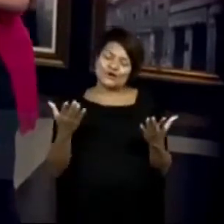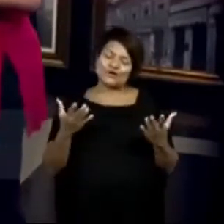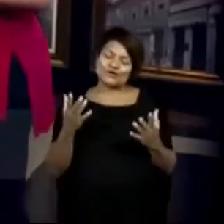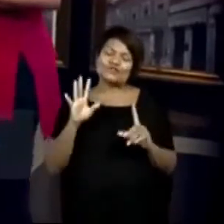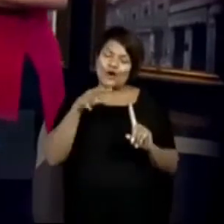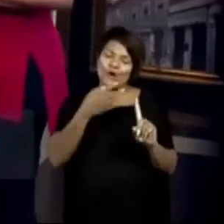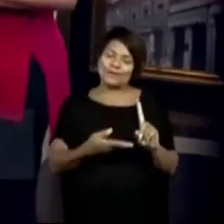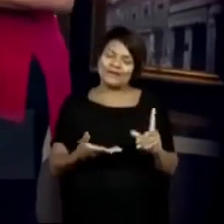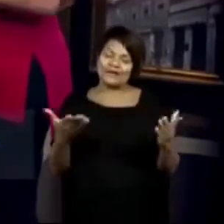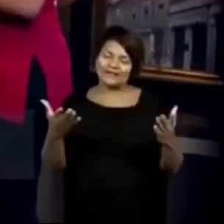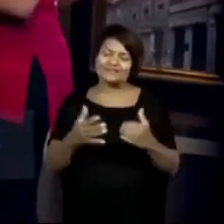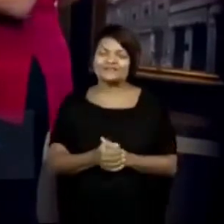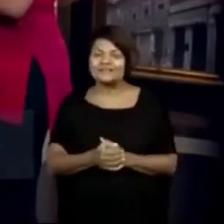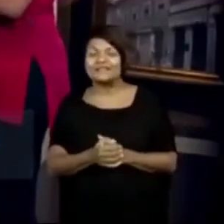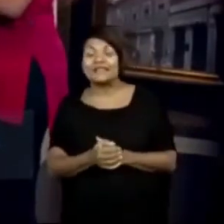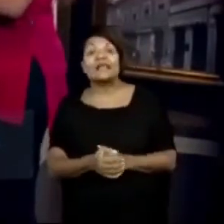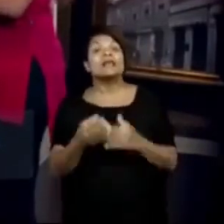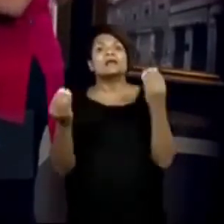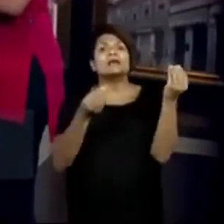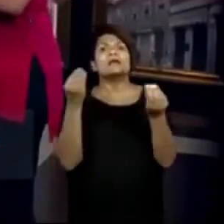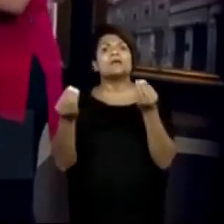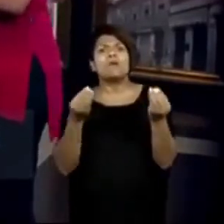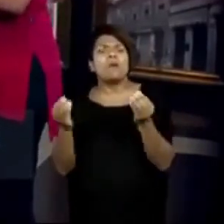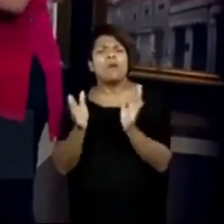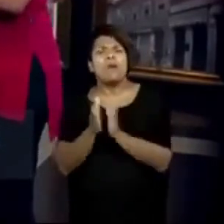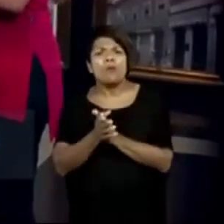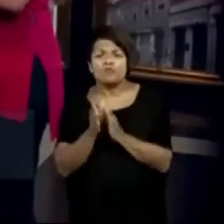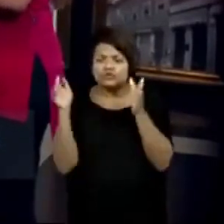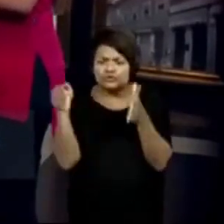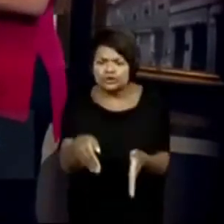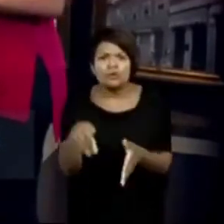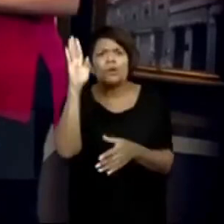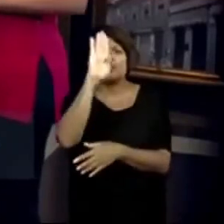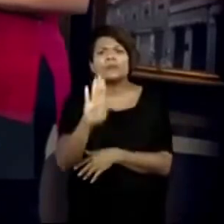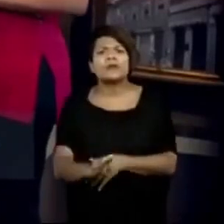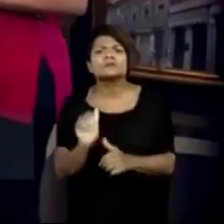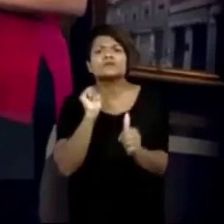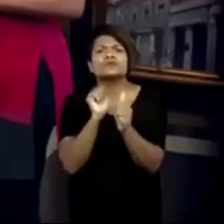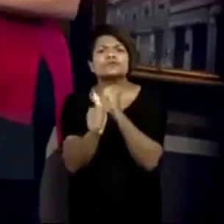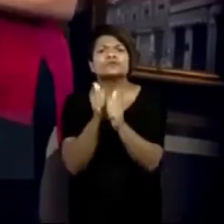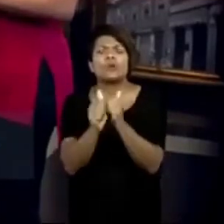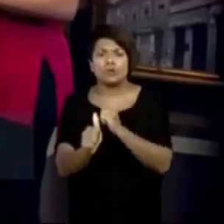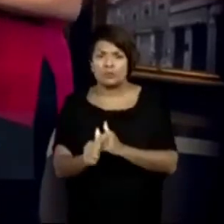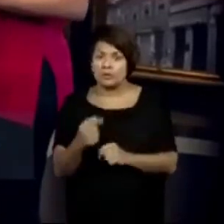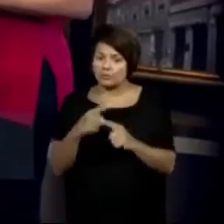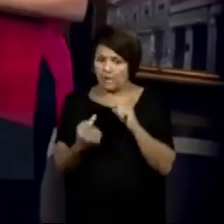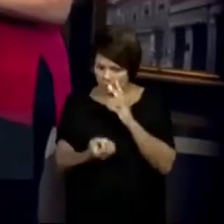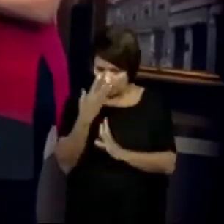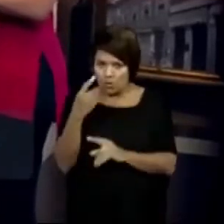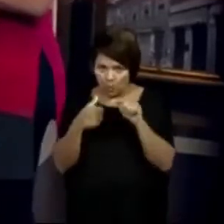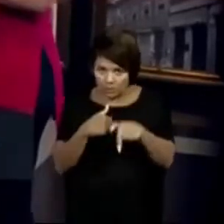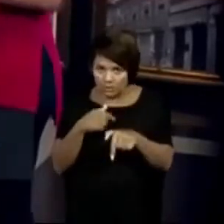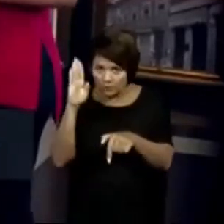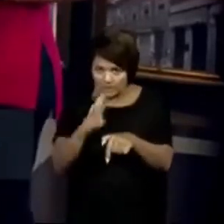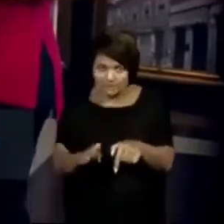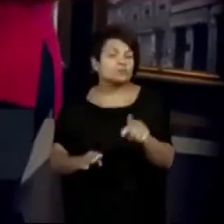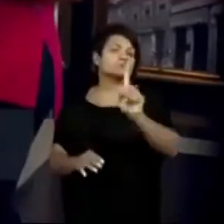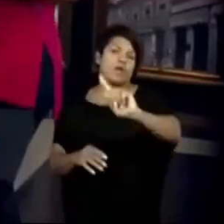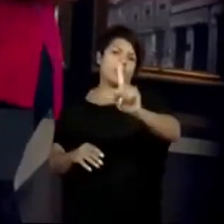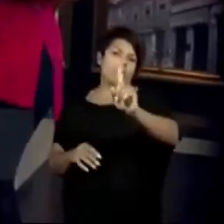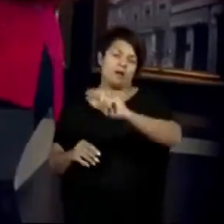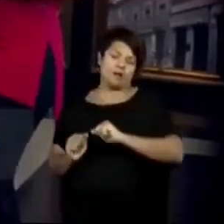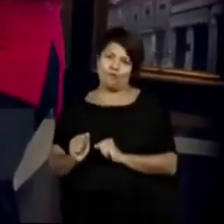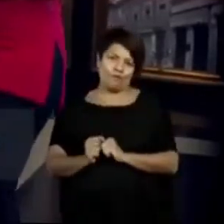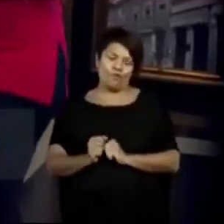Isso mesmo. E como será que o futebol chegou aqui no Brasil? Né? Porque sabemos que ele não foi criado no Brasil, né?